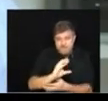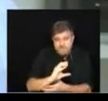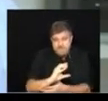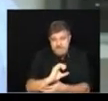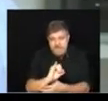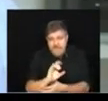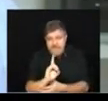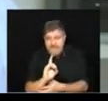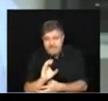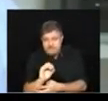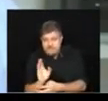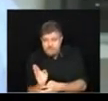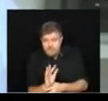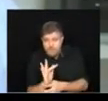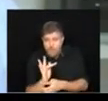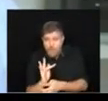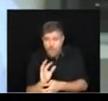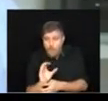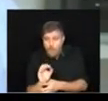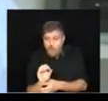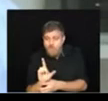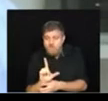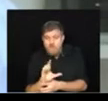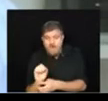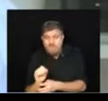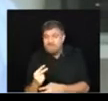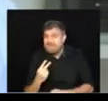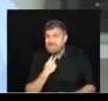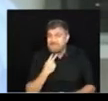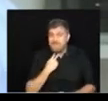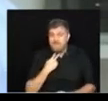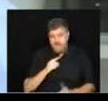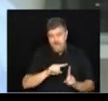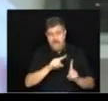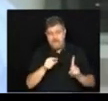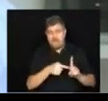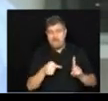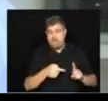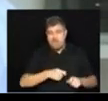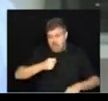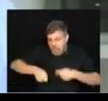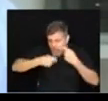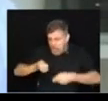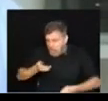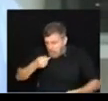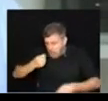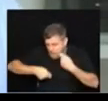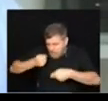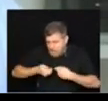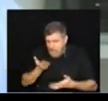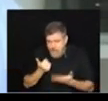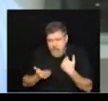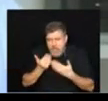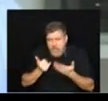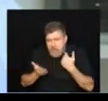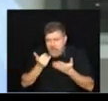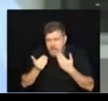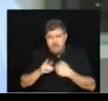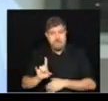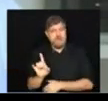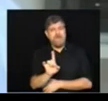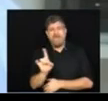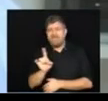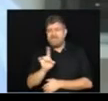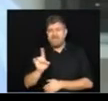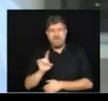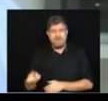Não pode ganhar peso em demasia, não é porque está grávida, vai comer por dois. Esse é um conceito que se